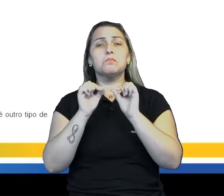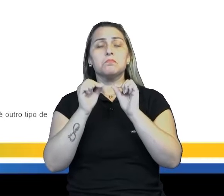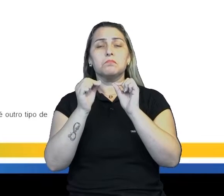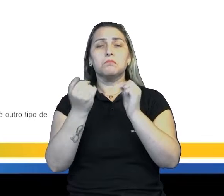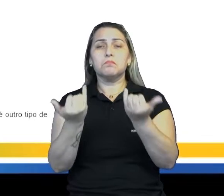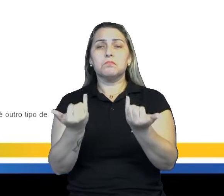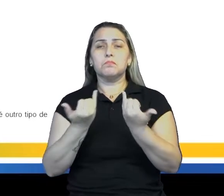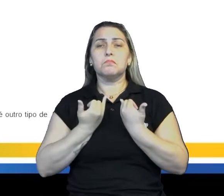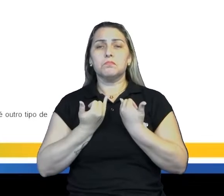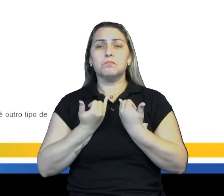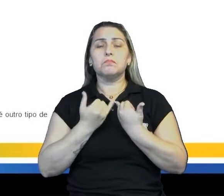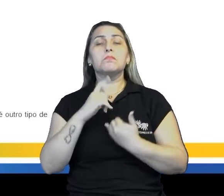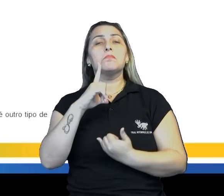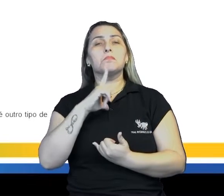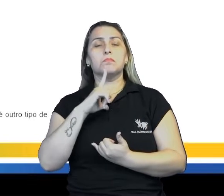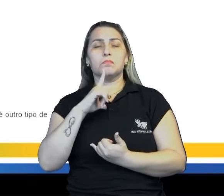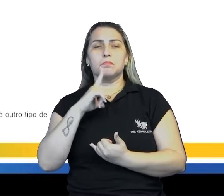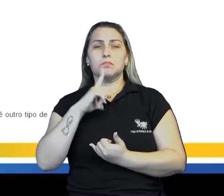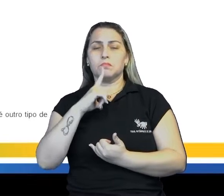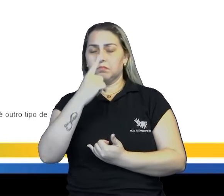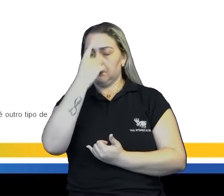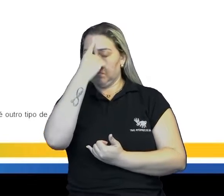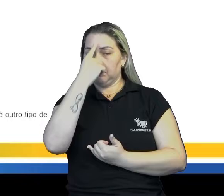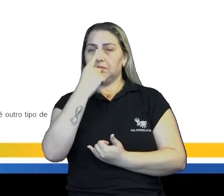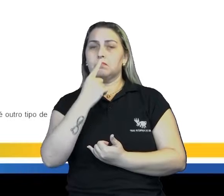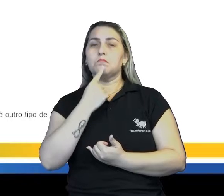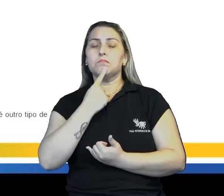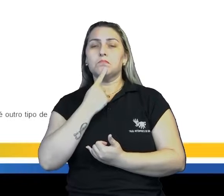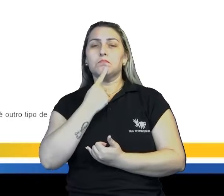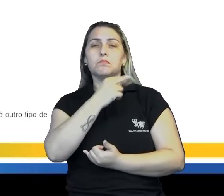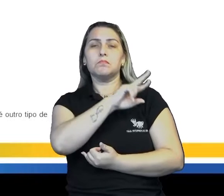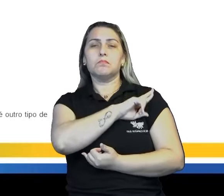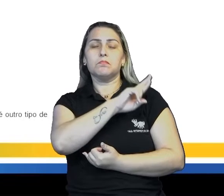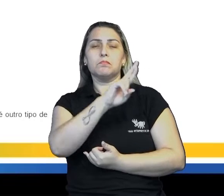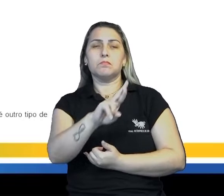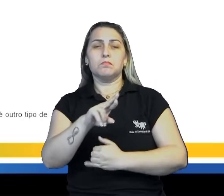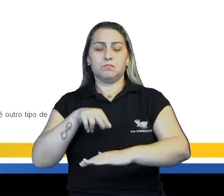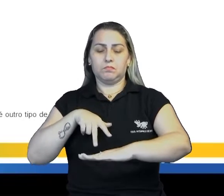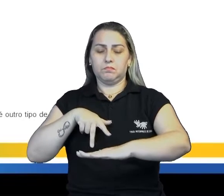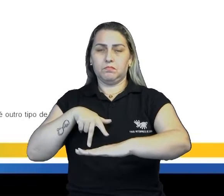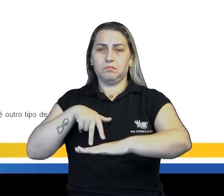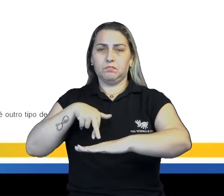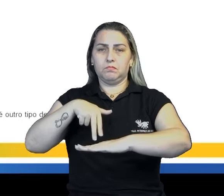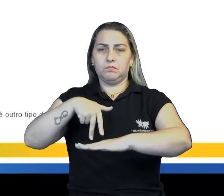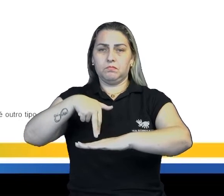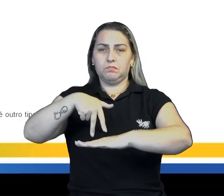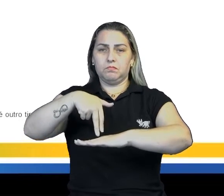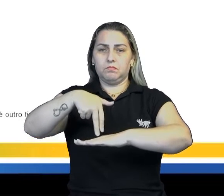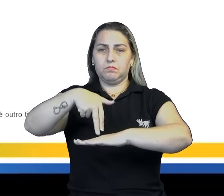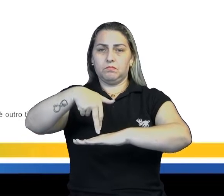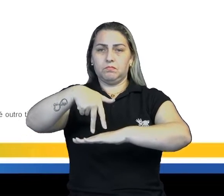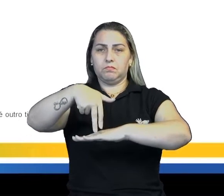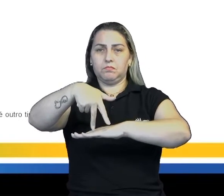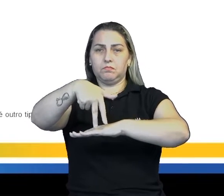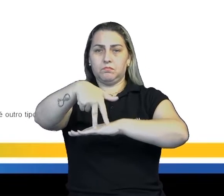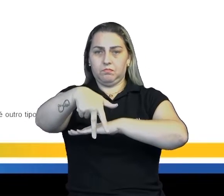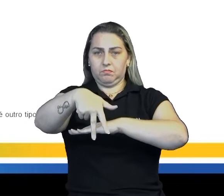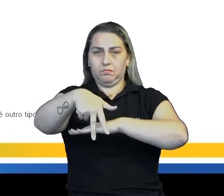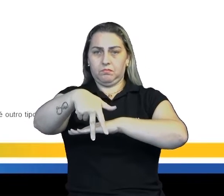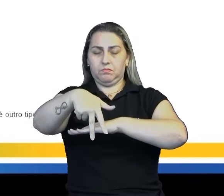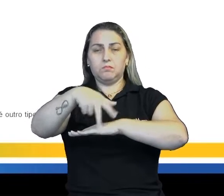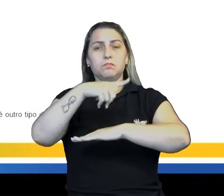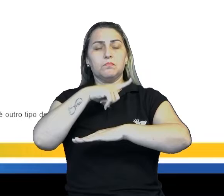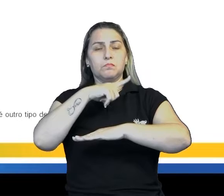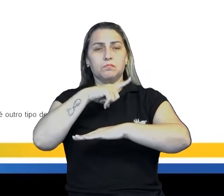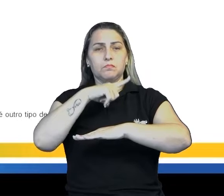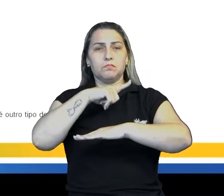passar, né? Nós temos aí uma imagem que representa a faixa de pedestres, né?